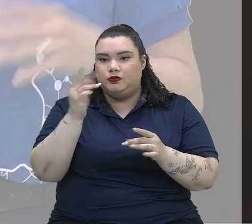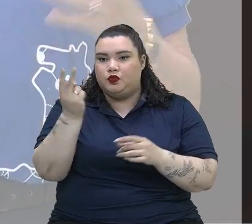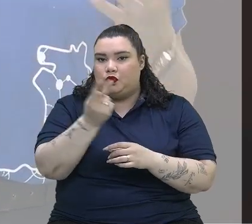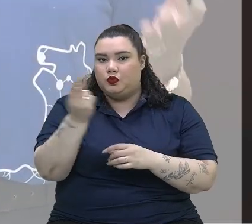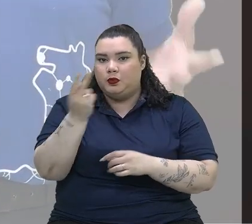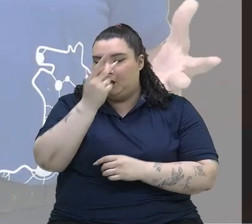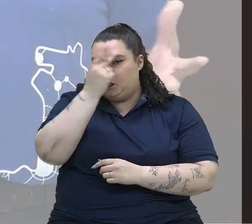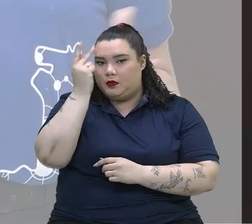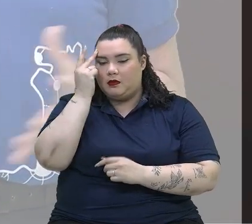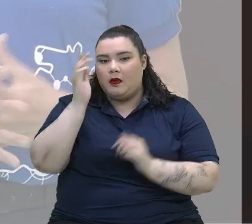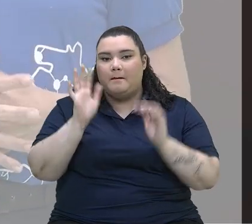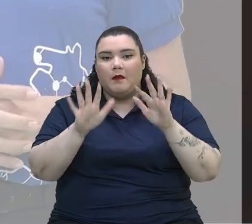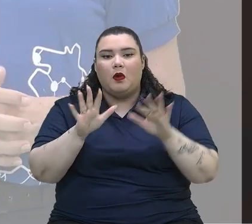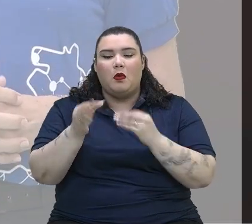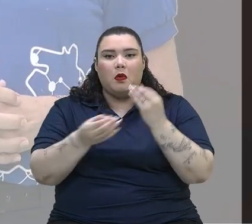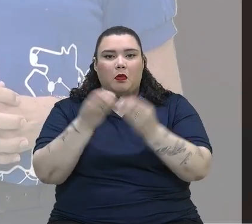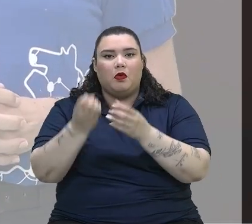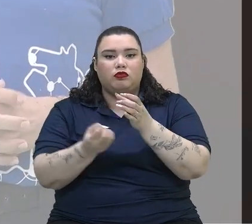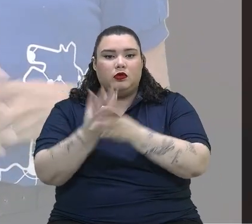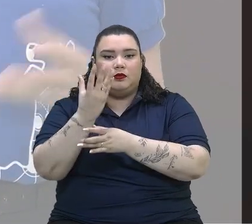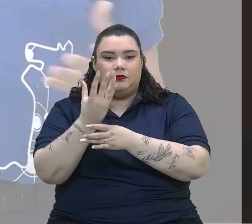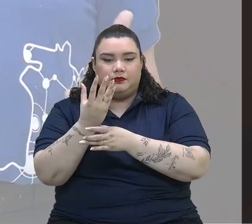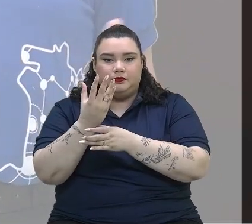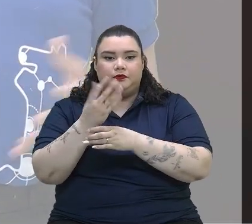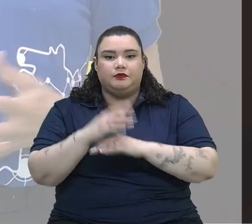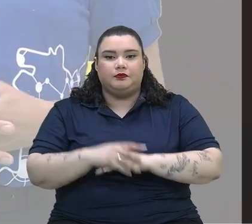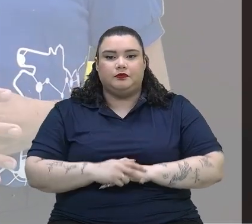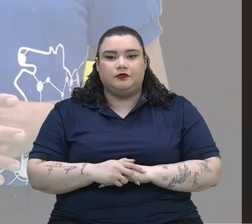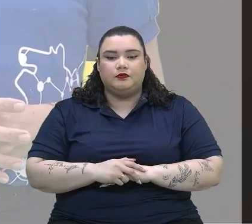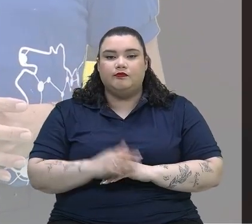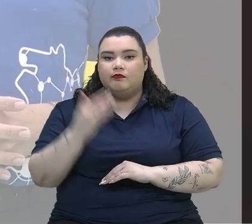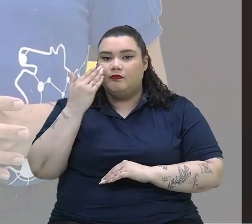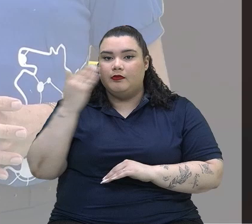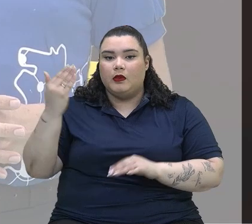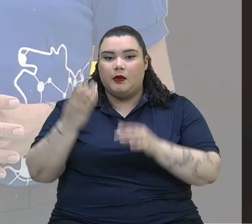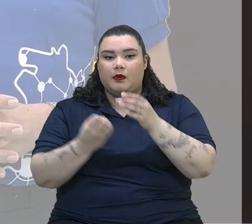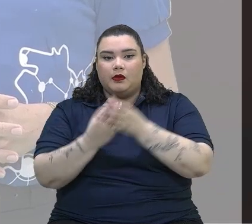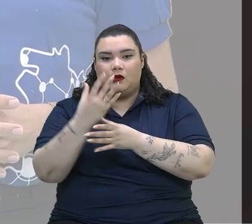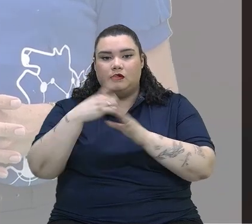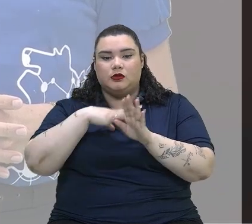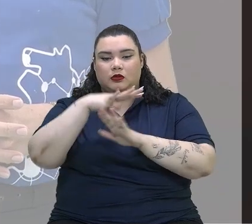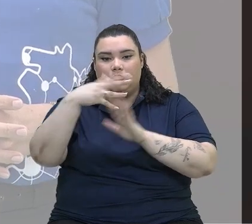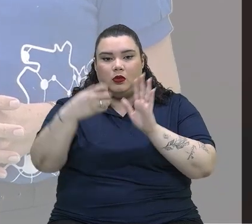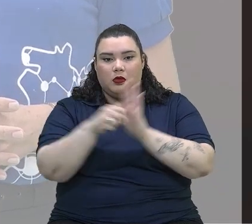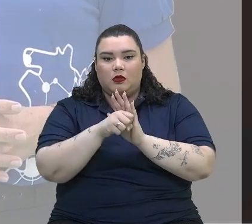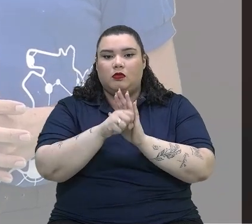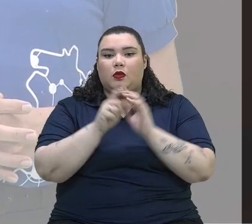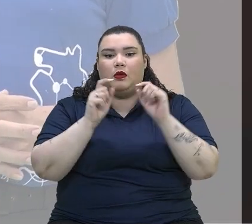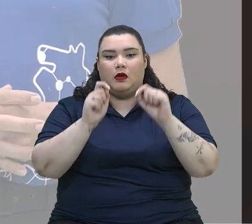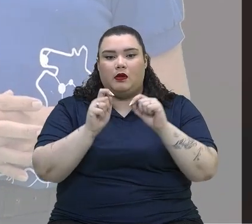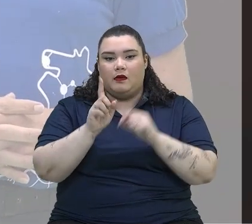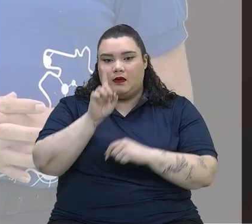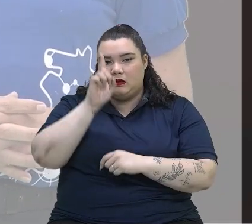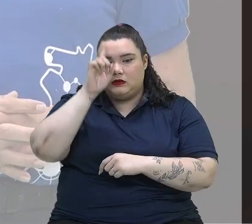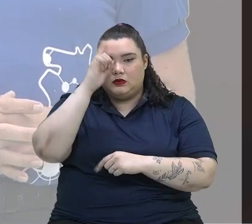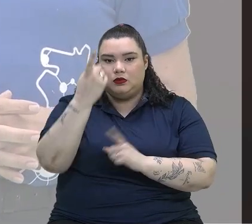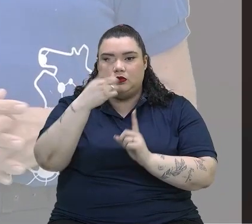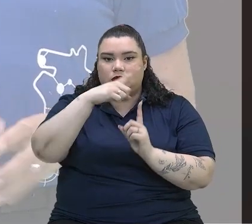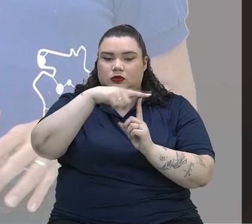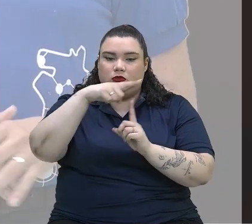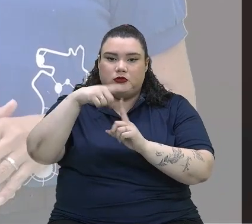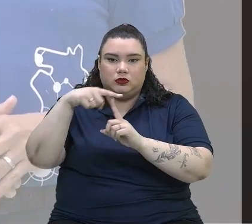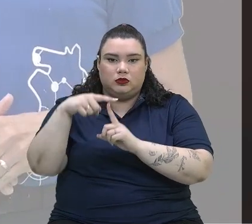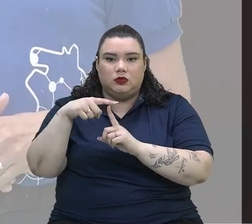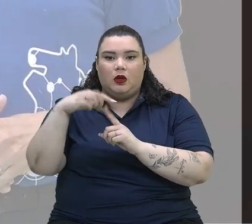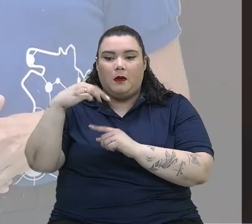vamos lá. E qual é a origem da indústria cultural? Tem uma origem simbólica da indústria cultural, que foi a invenção